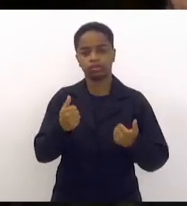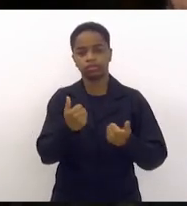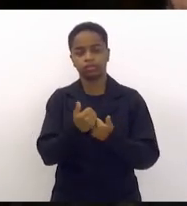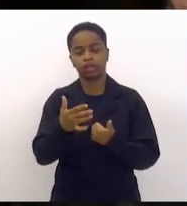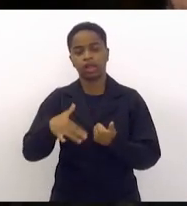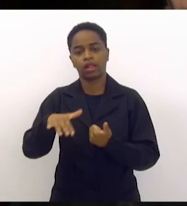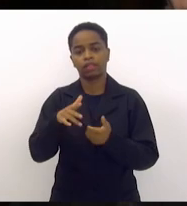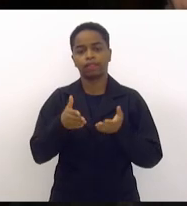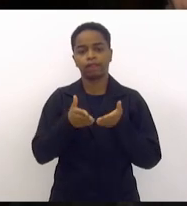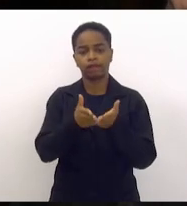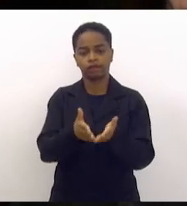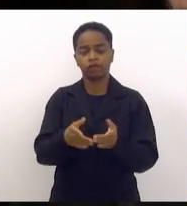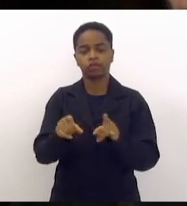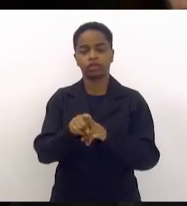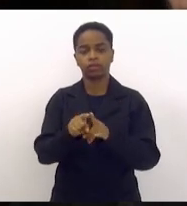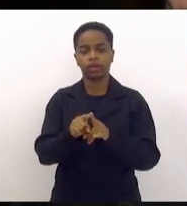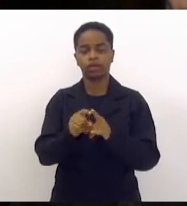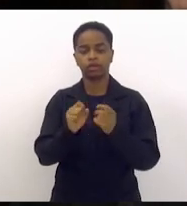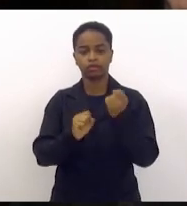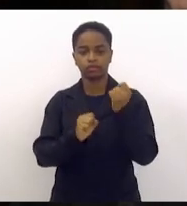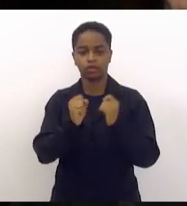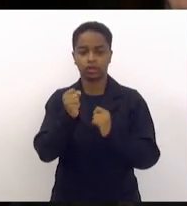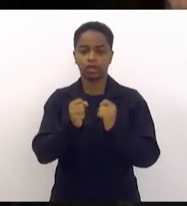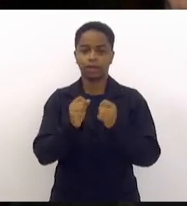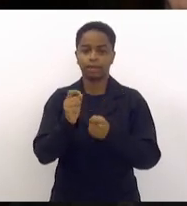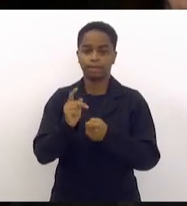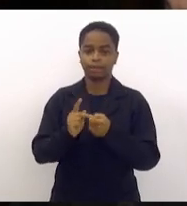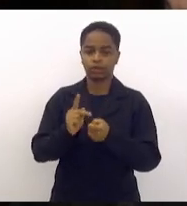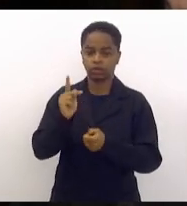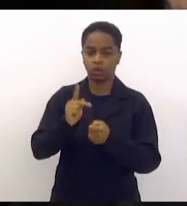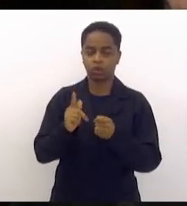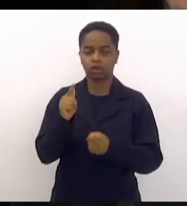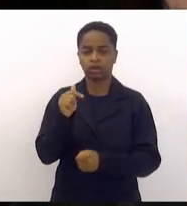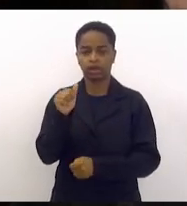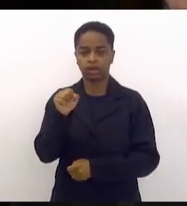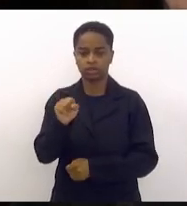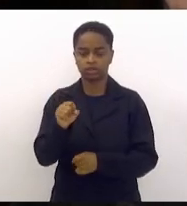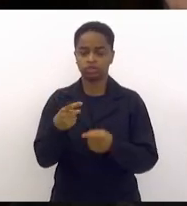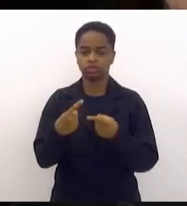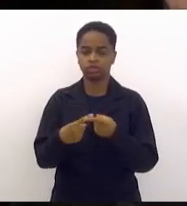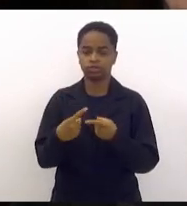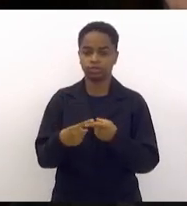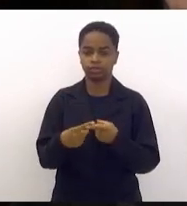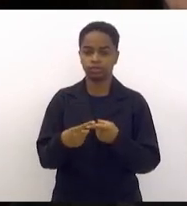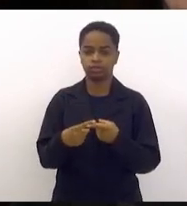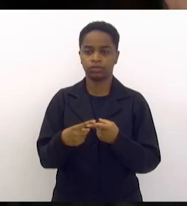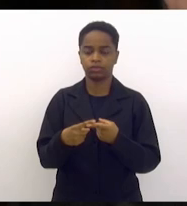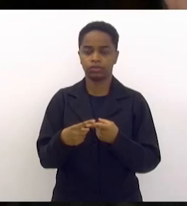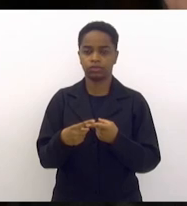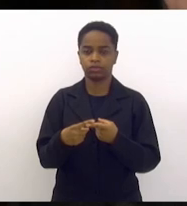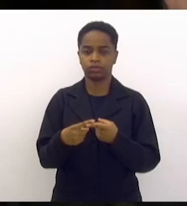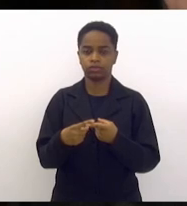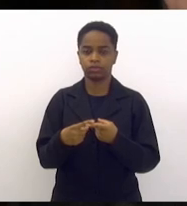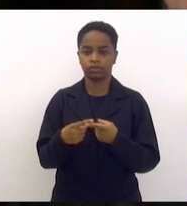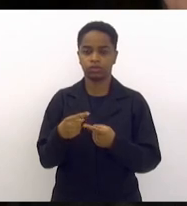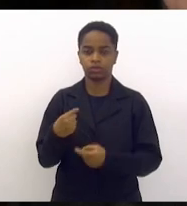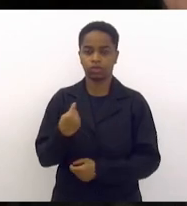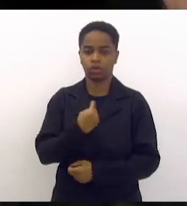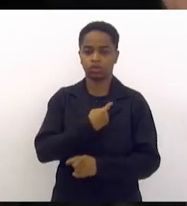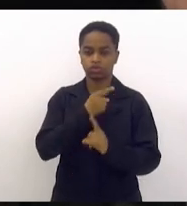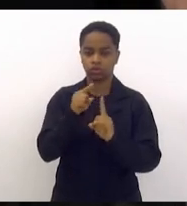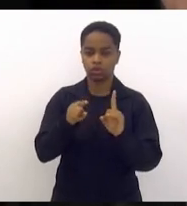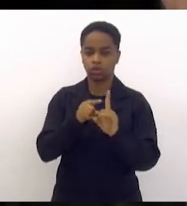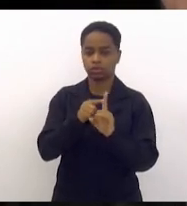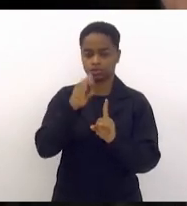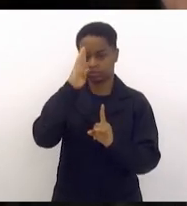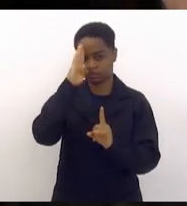da dessa indústria de petróleo e gás que é é a nossa e a nossa nosso objetivo